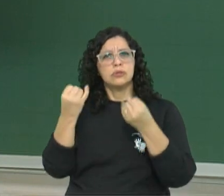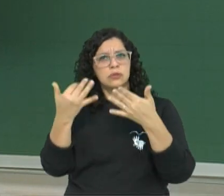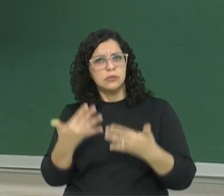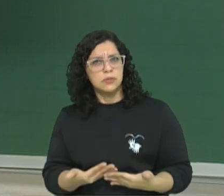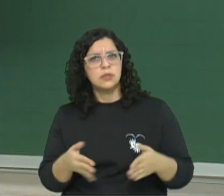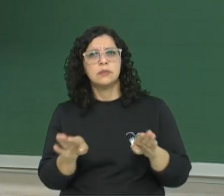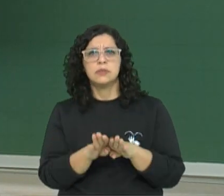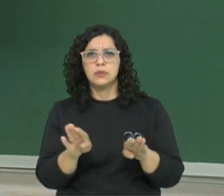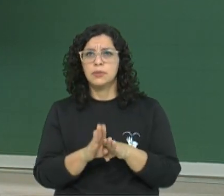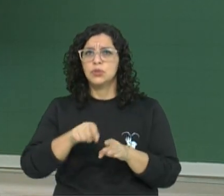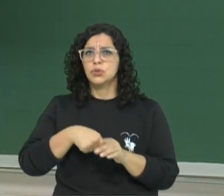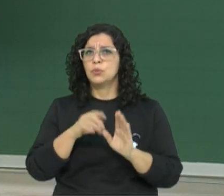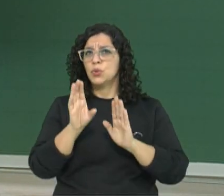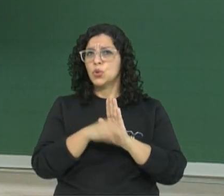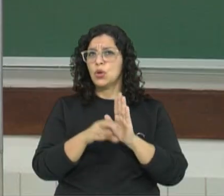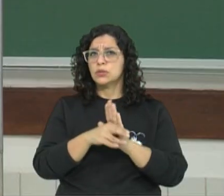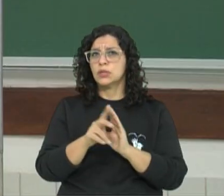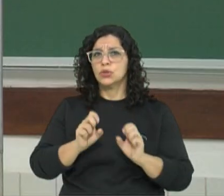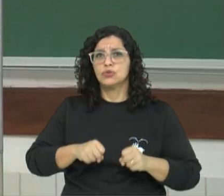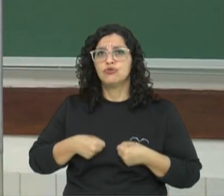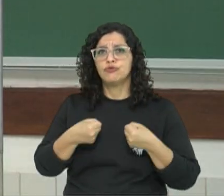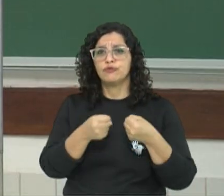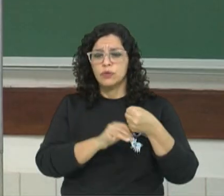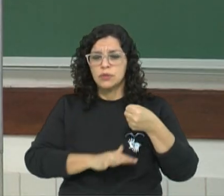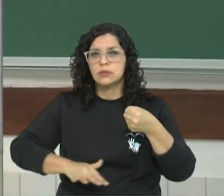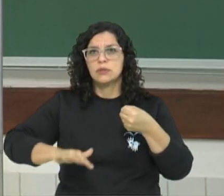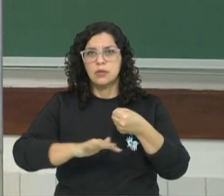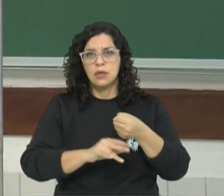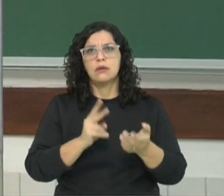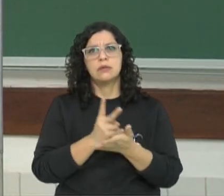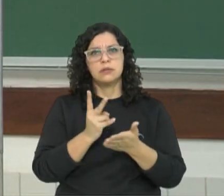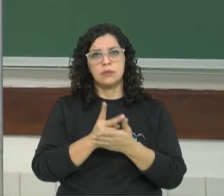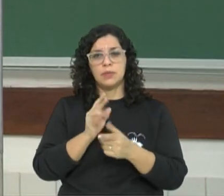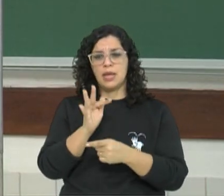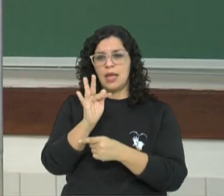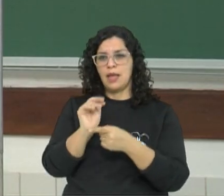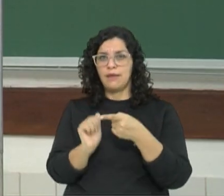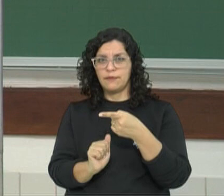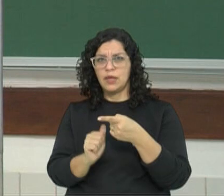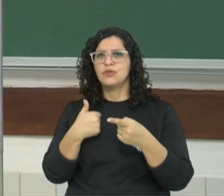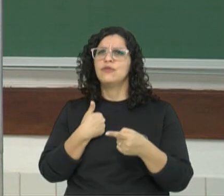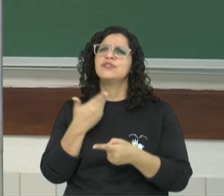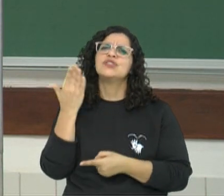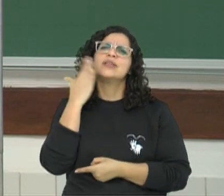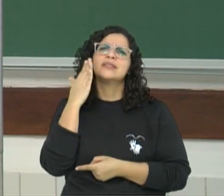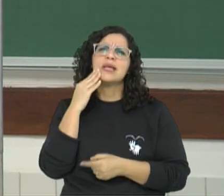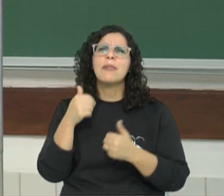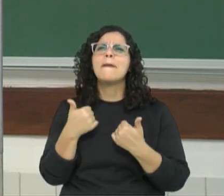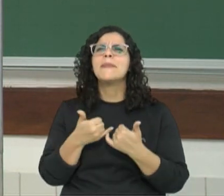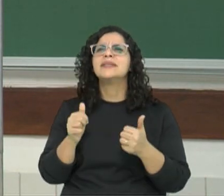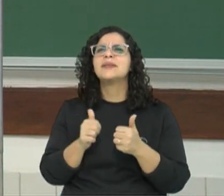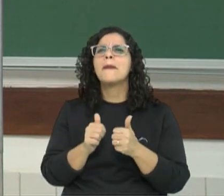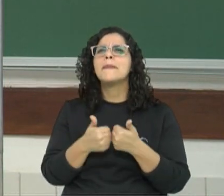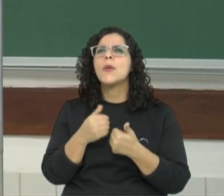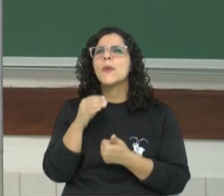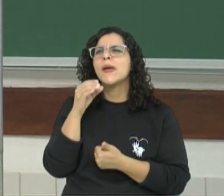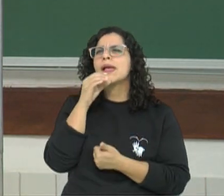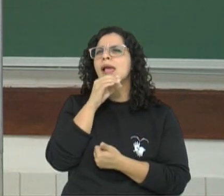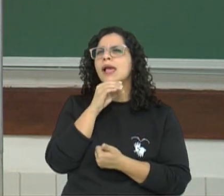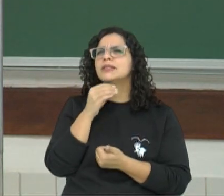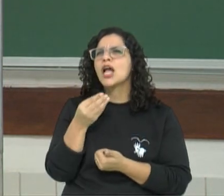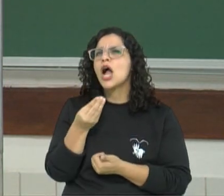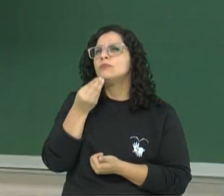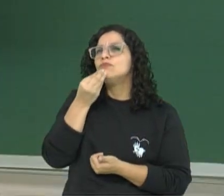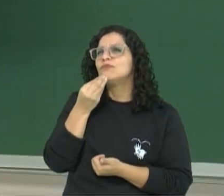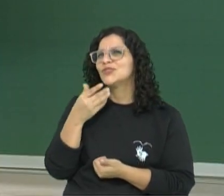com essa definição de força sobre a área. É o nosso pãozinho quente, como a gente diz, certo?